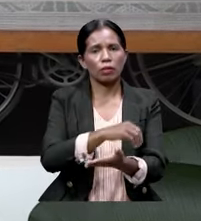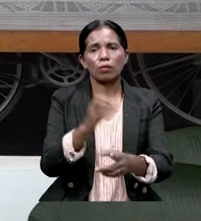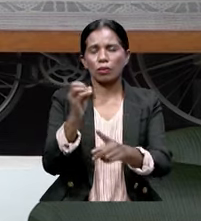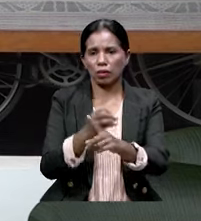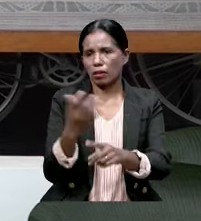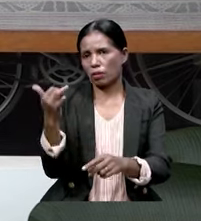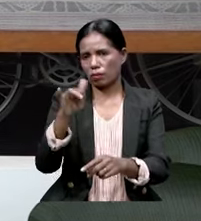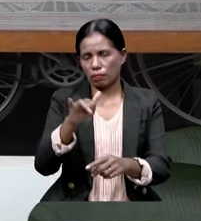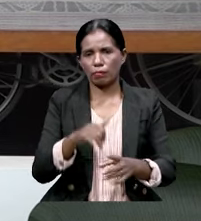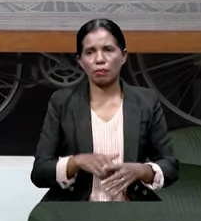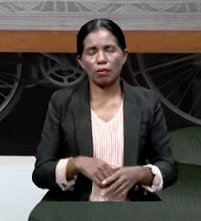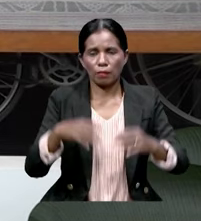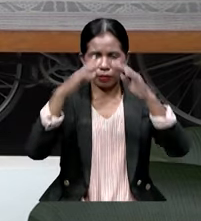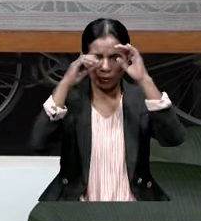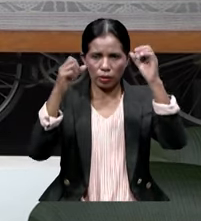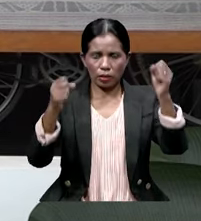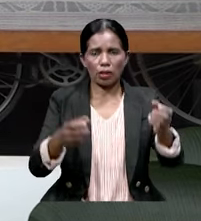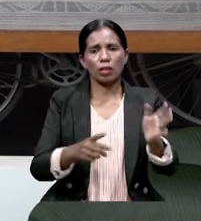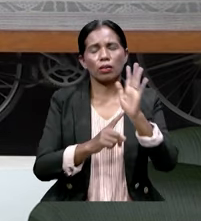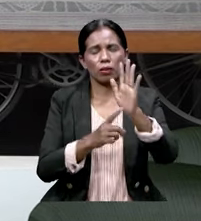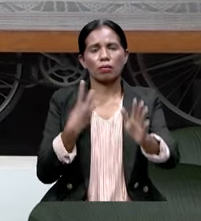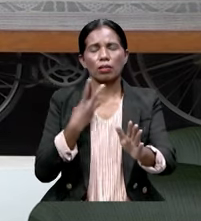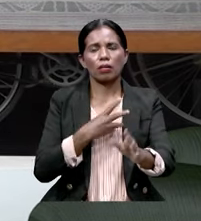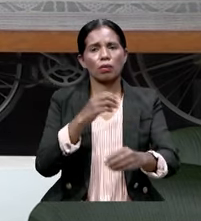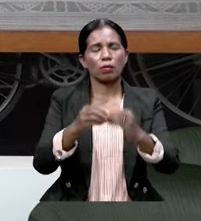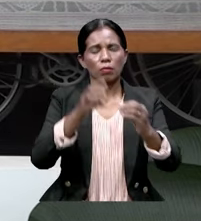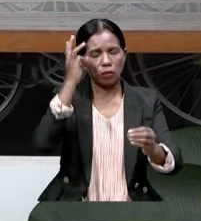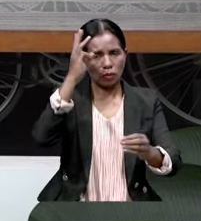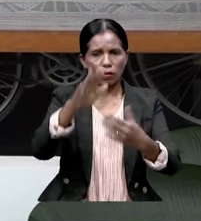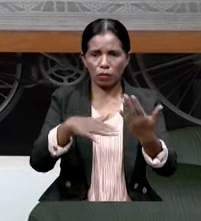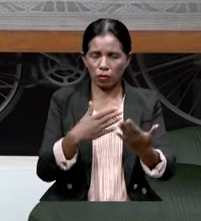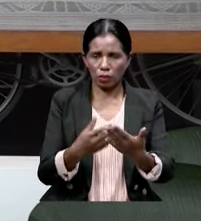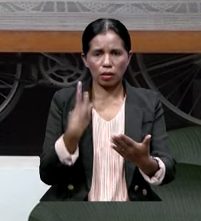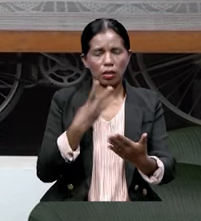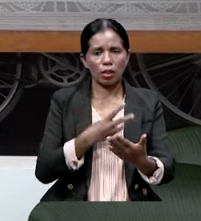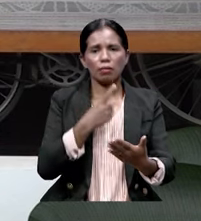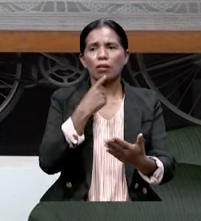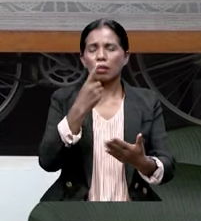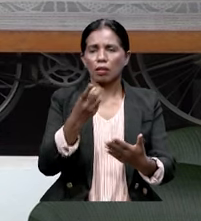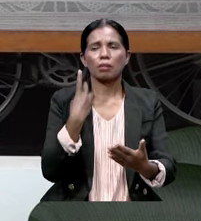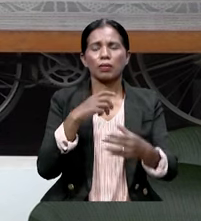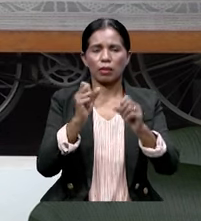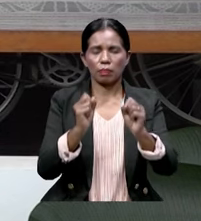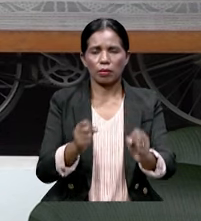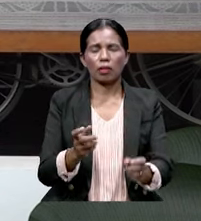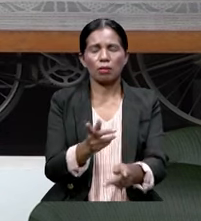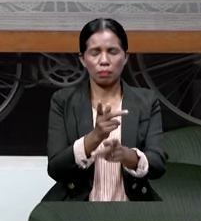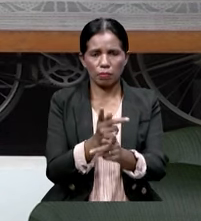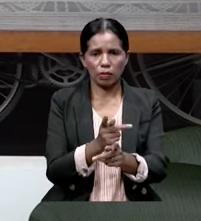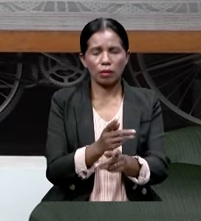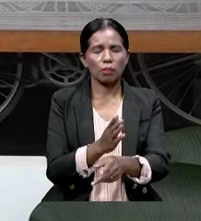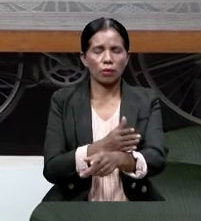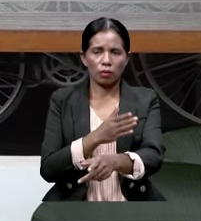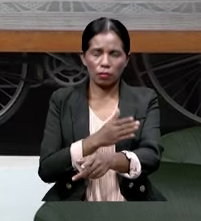sira. Presidente informa mai ami com ba preocupação ser né, ami considera ami se bele promove ba